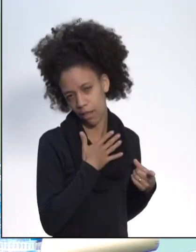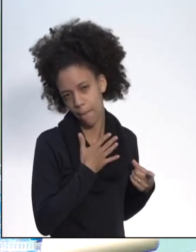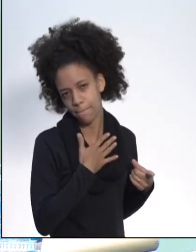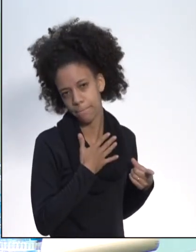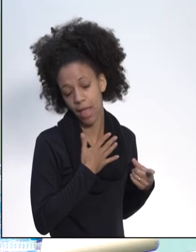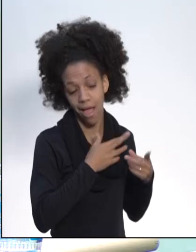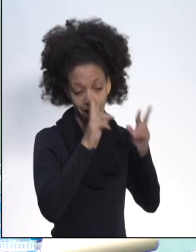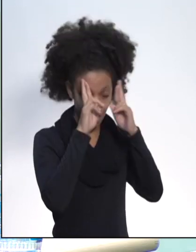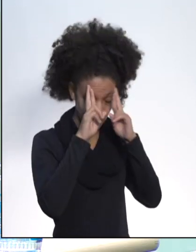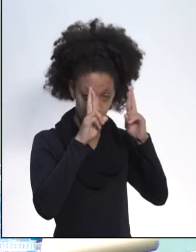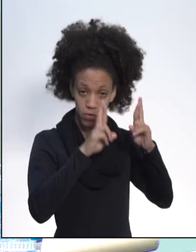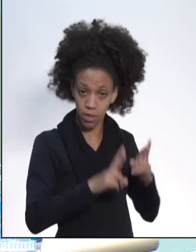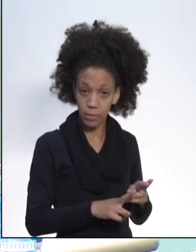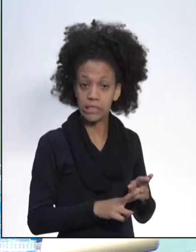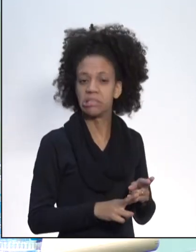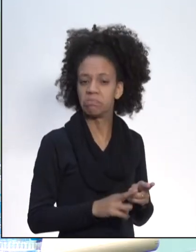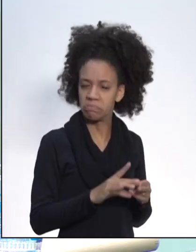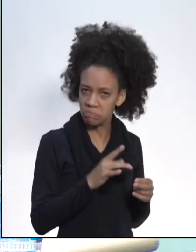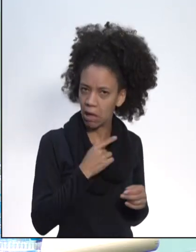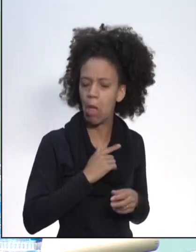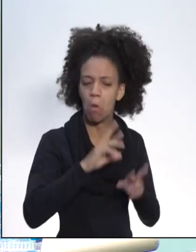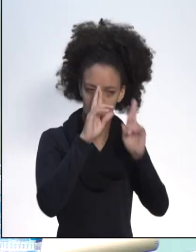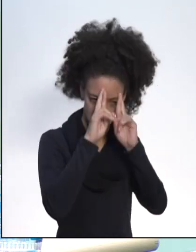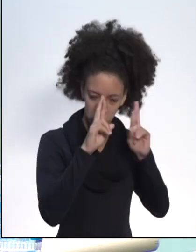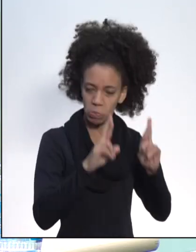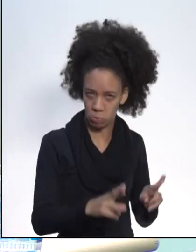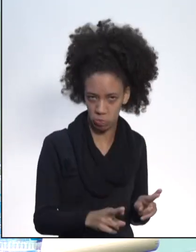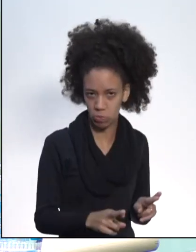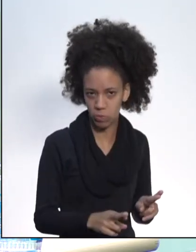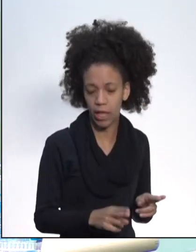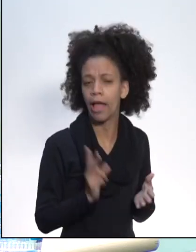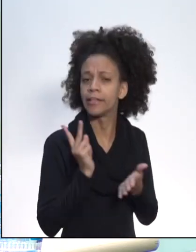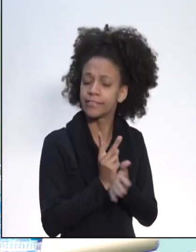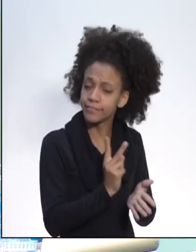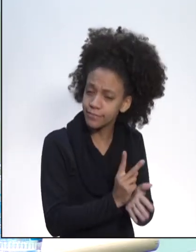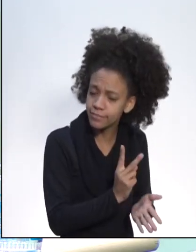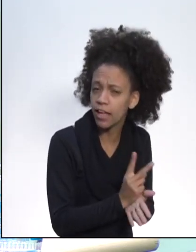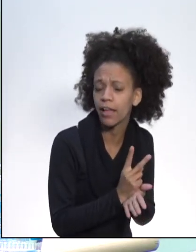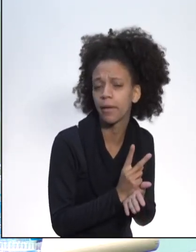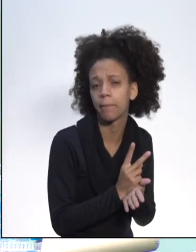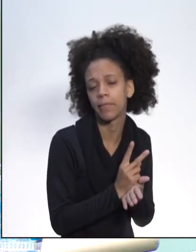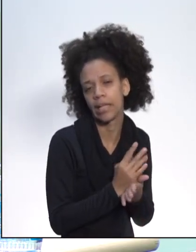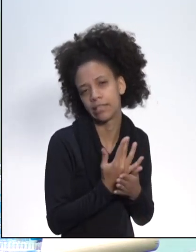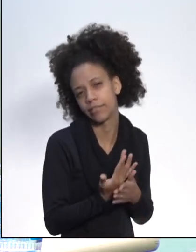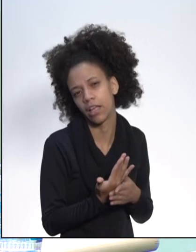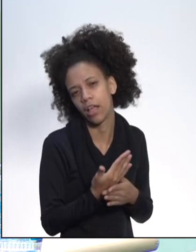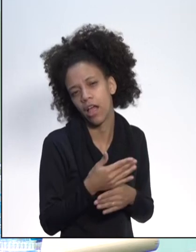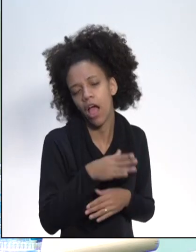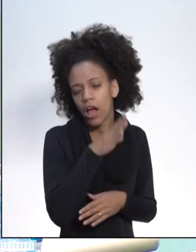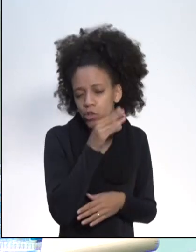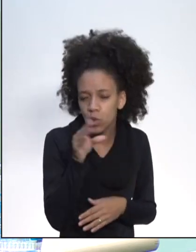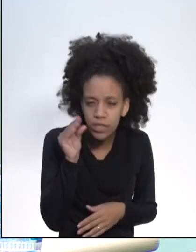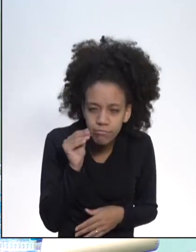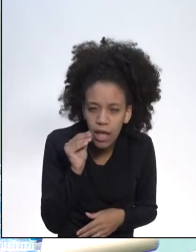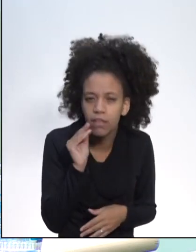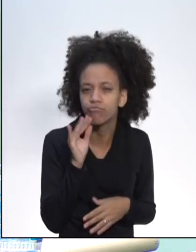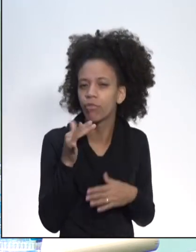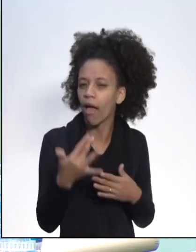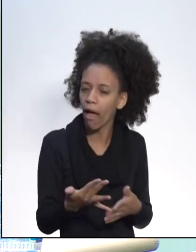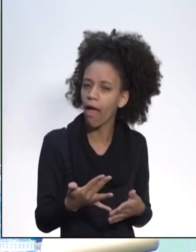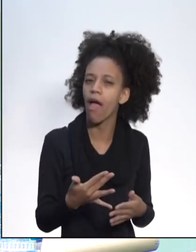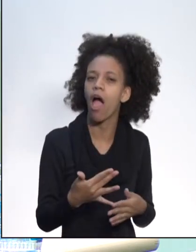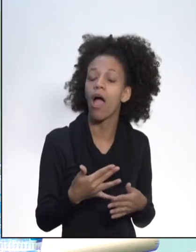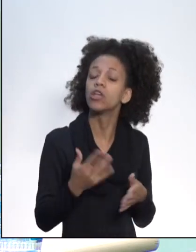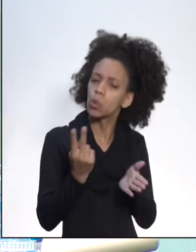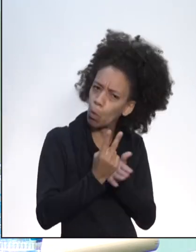da responsabilidade. Eu sou muito responsável. Sempre fui, mesmo quando era adolescente, e